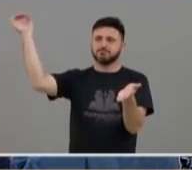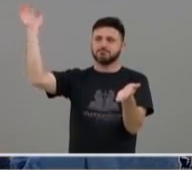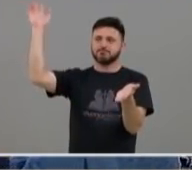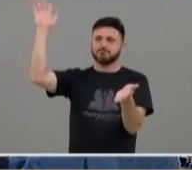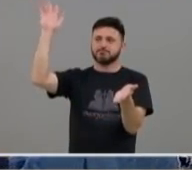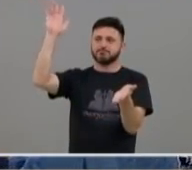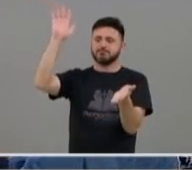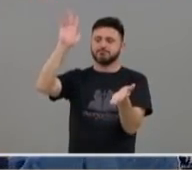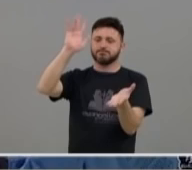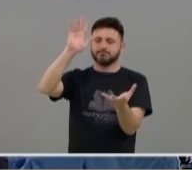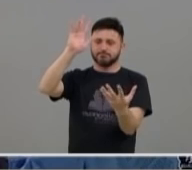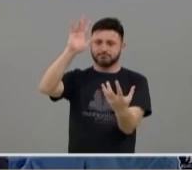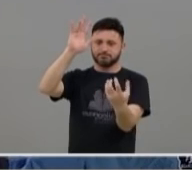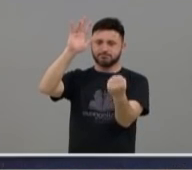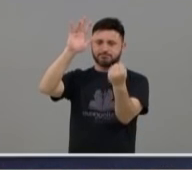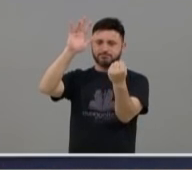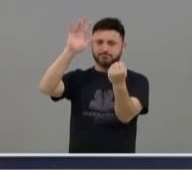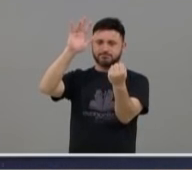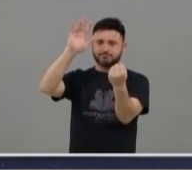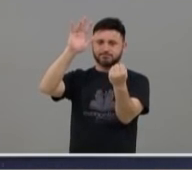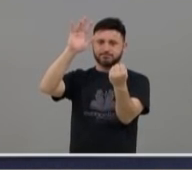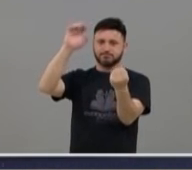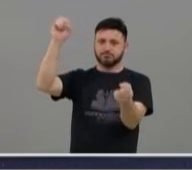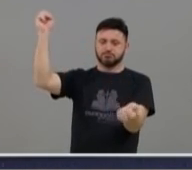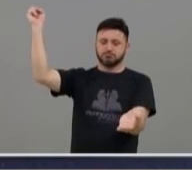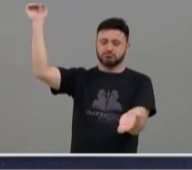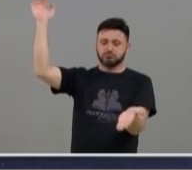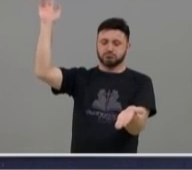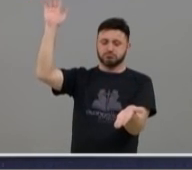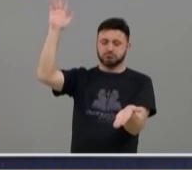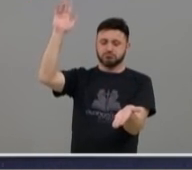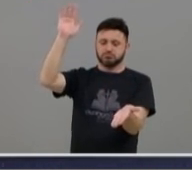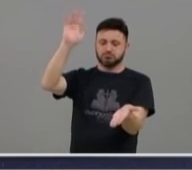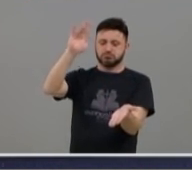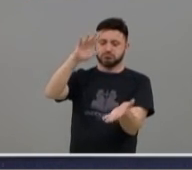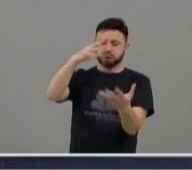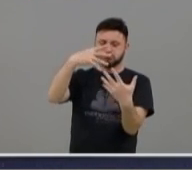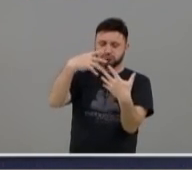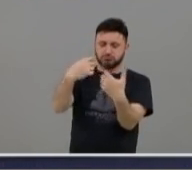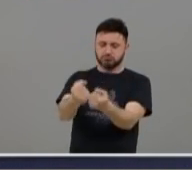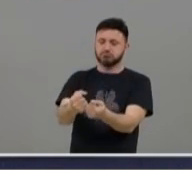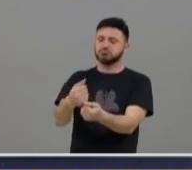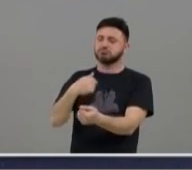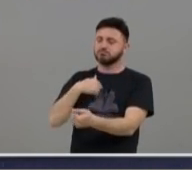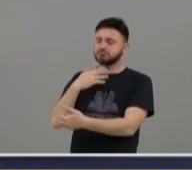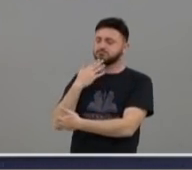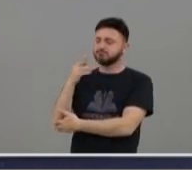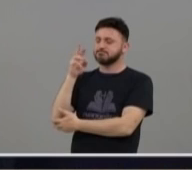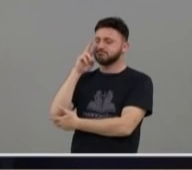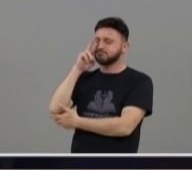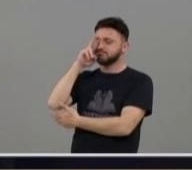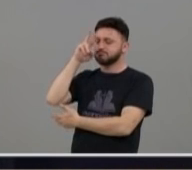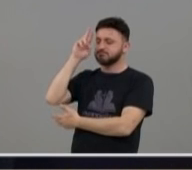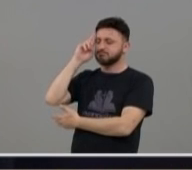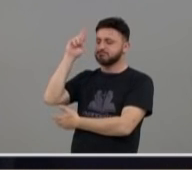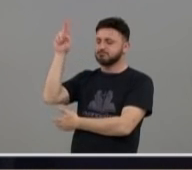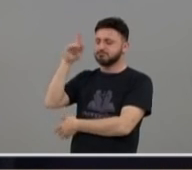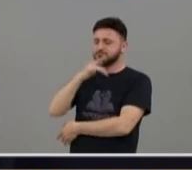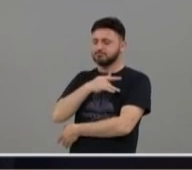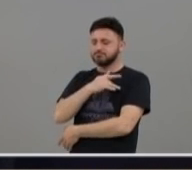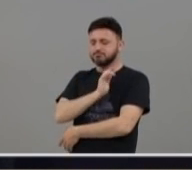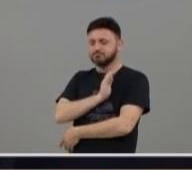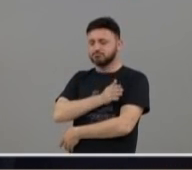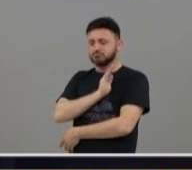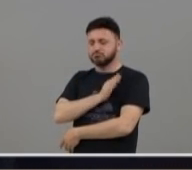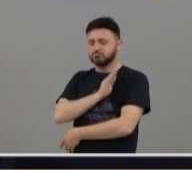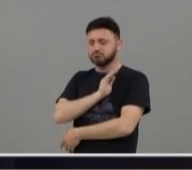graça, receba todo o sinal da misericórdia. Pede, pede com toda a força do seu coração, e deixa o